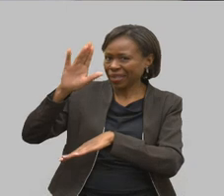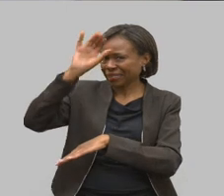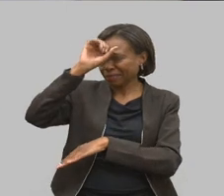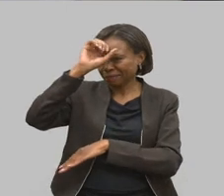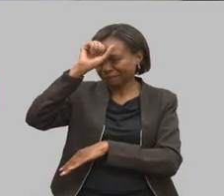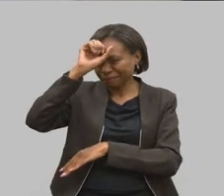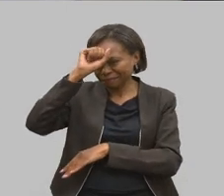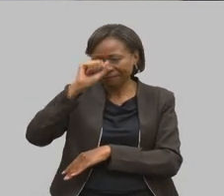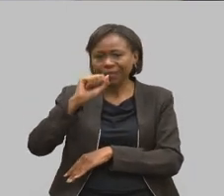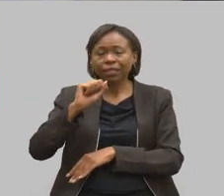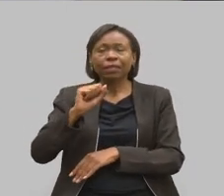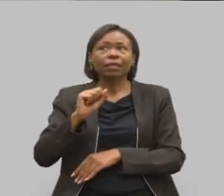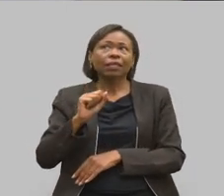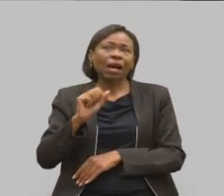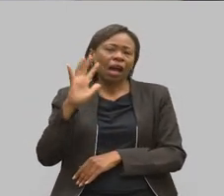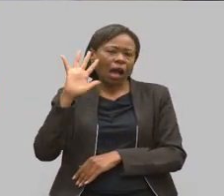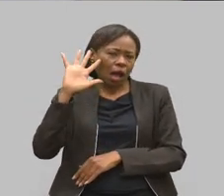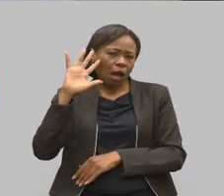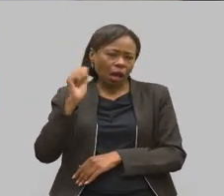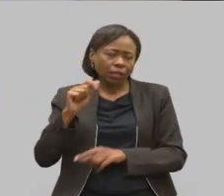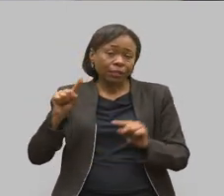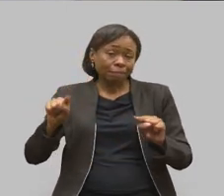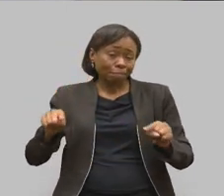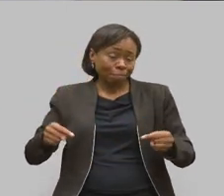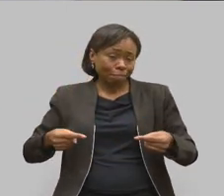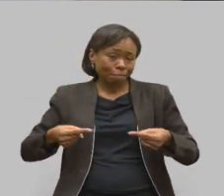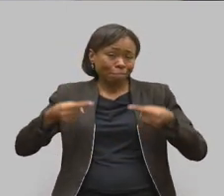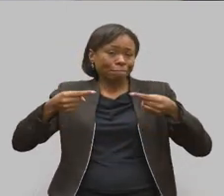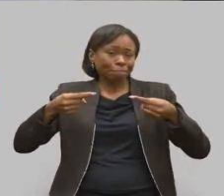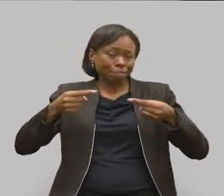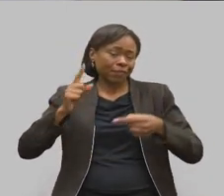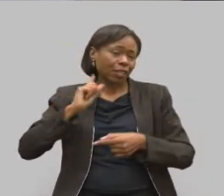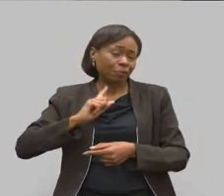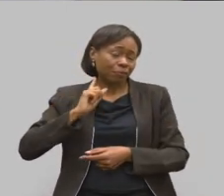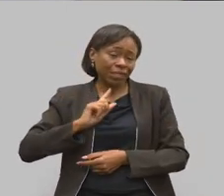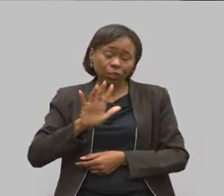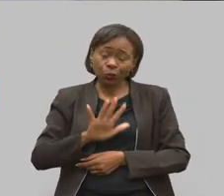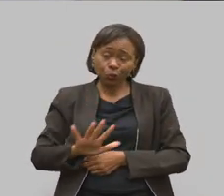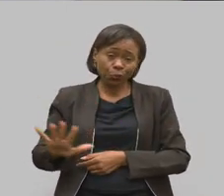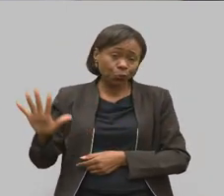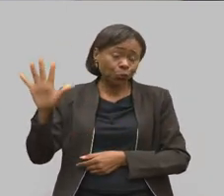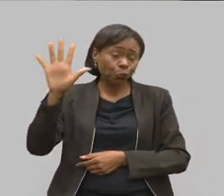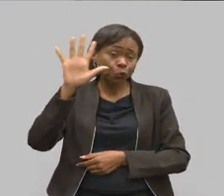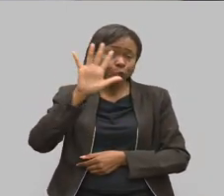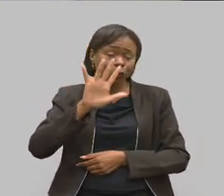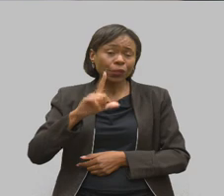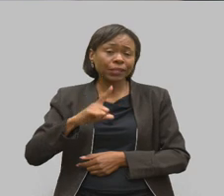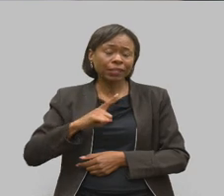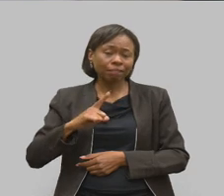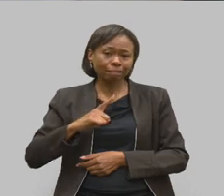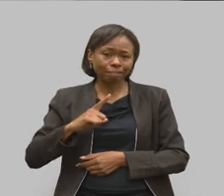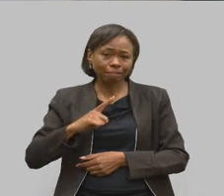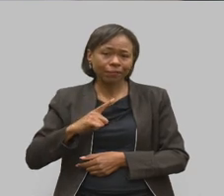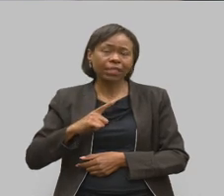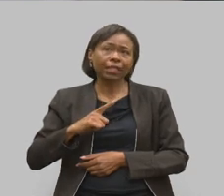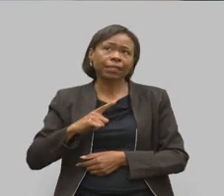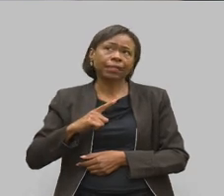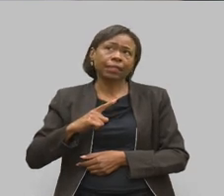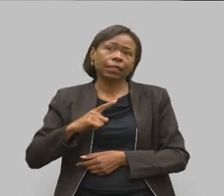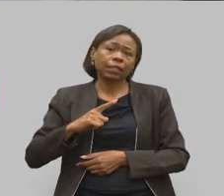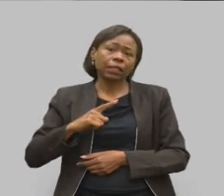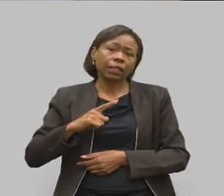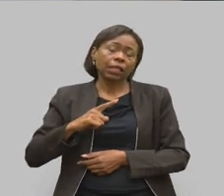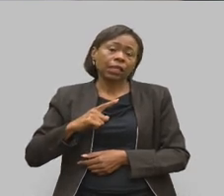grande desafio que todo o estado de Minas Gerais eh e num olhar